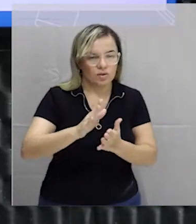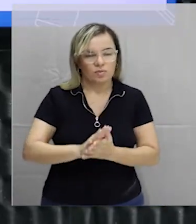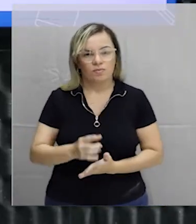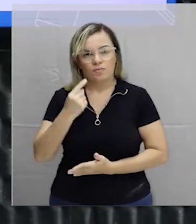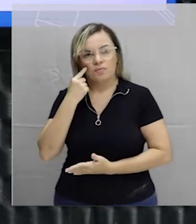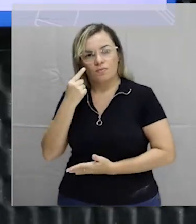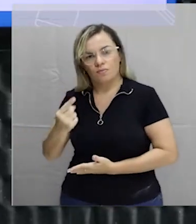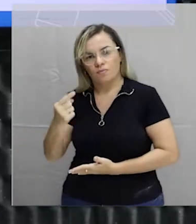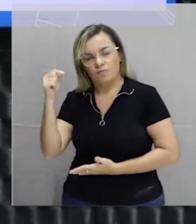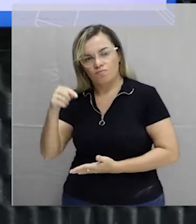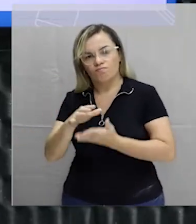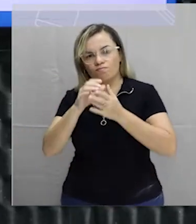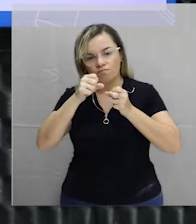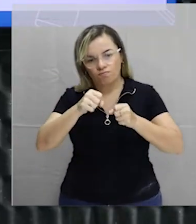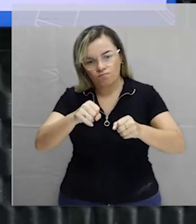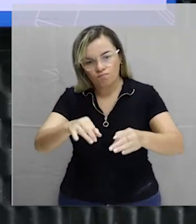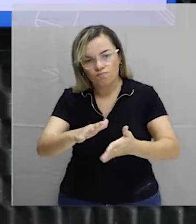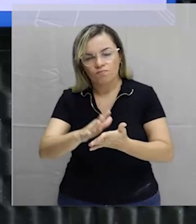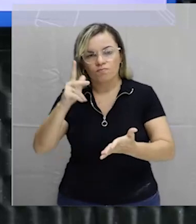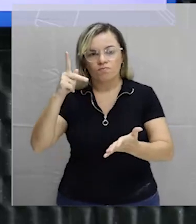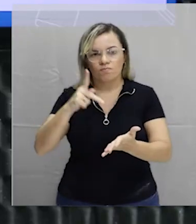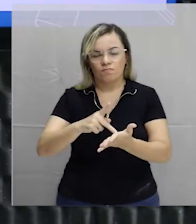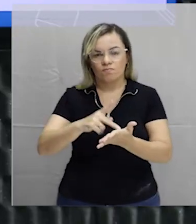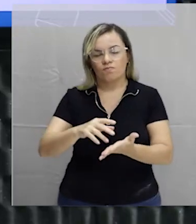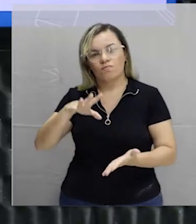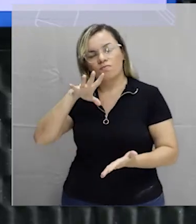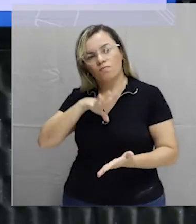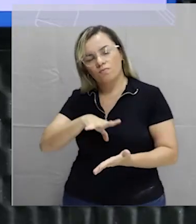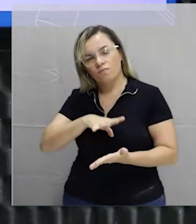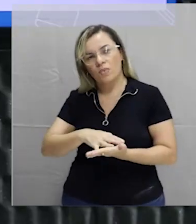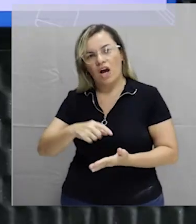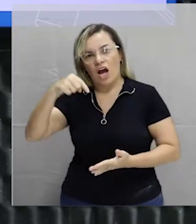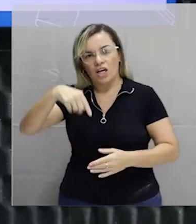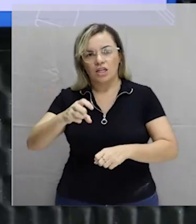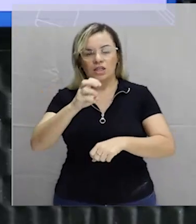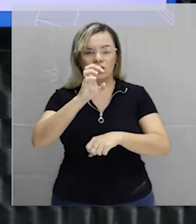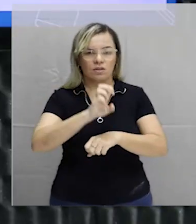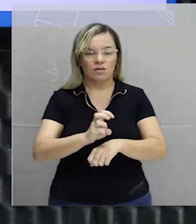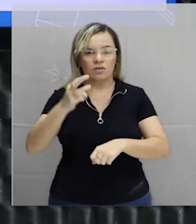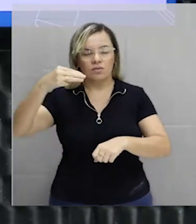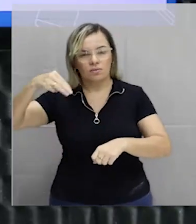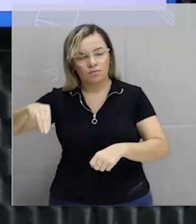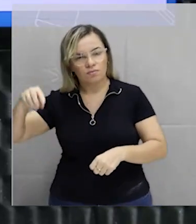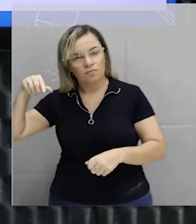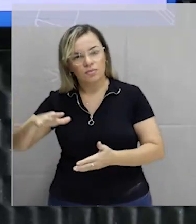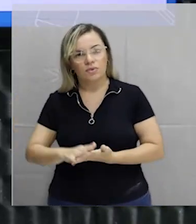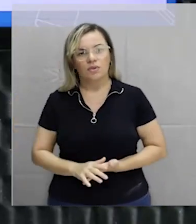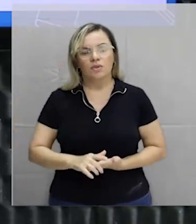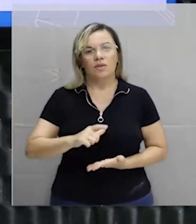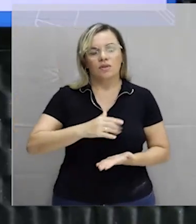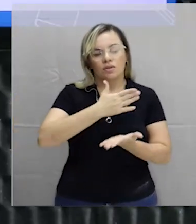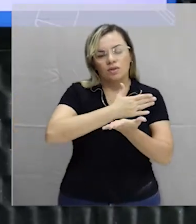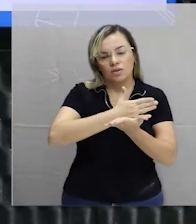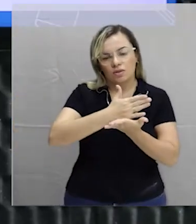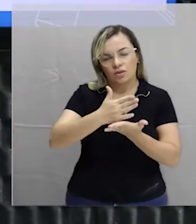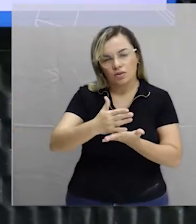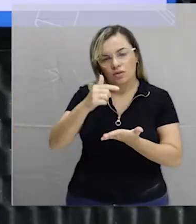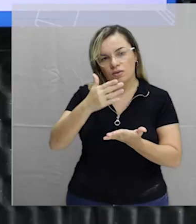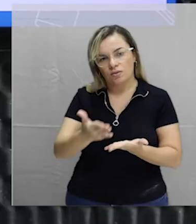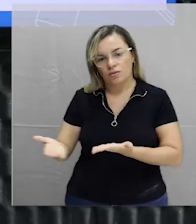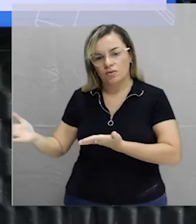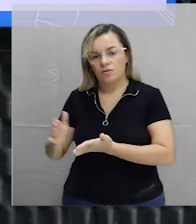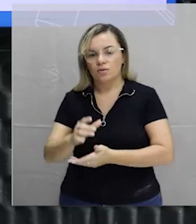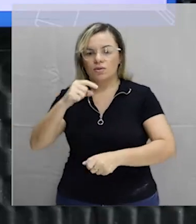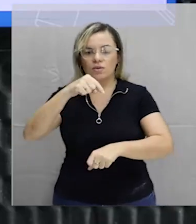que a colonização, de fato, portuguesa no Maranhão, ela está tendo início nesse momento,